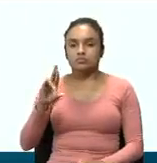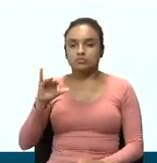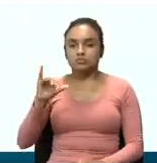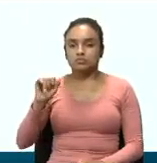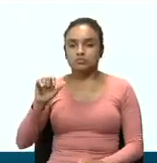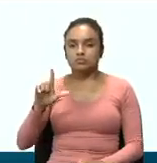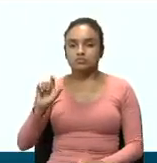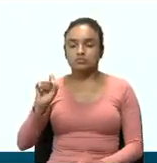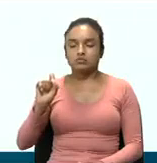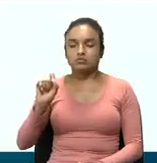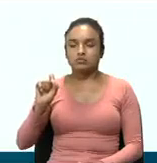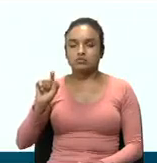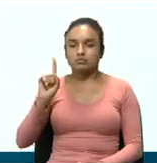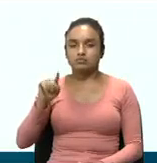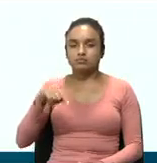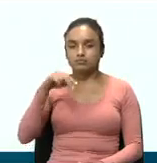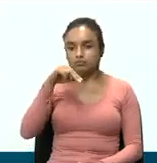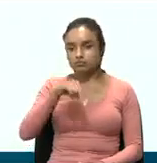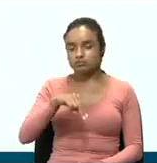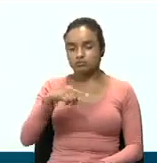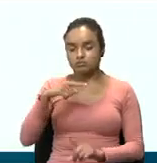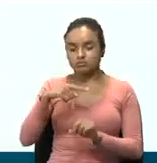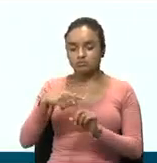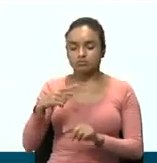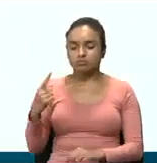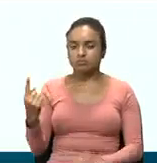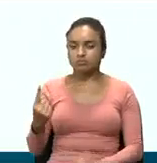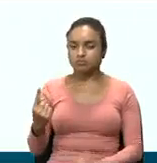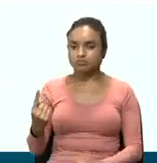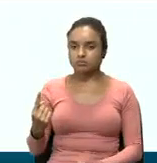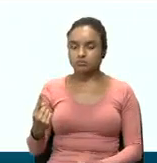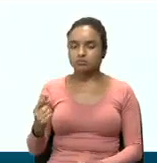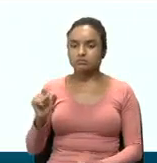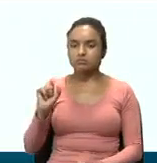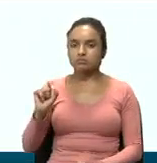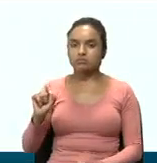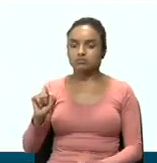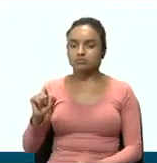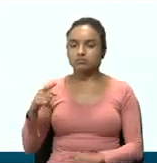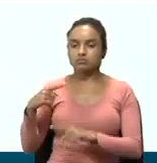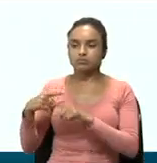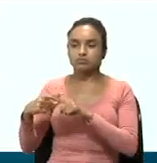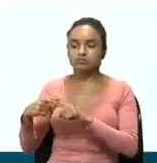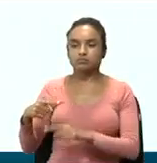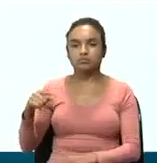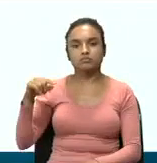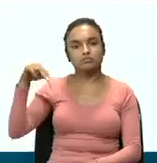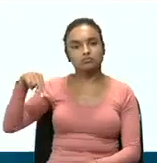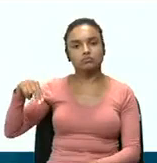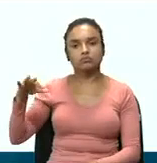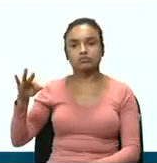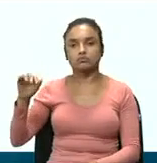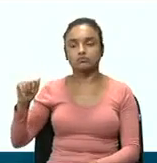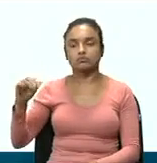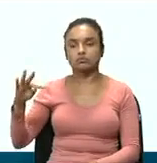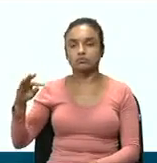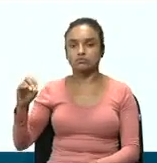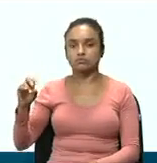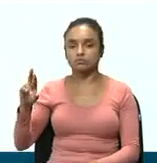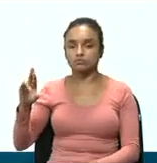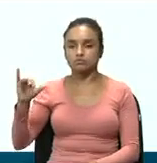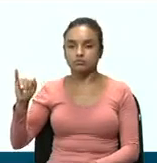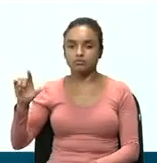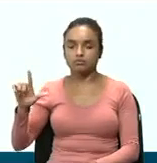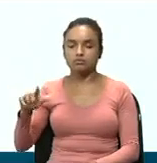Ele é n mais 1 que multiplica n fatorial. Eu já vou fazer a